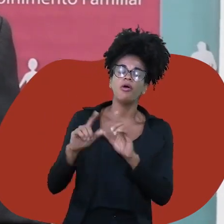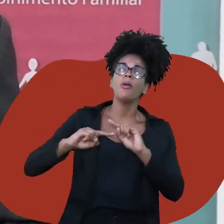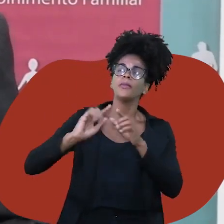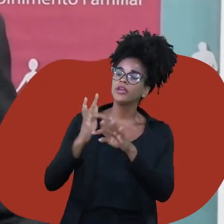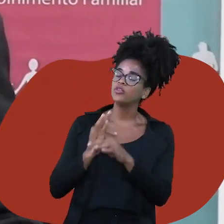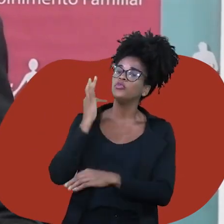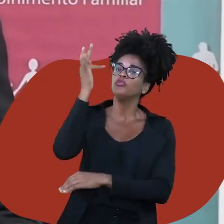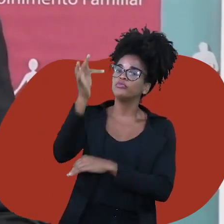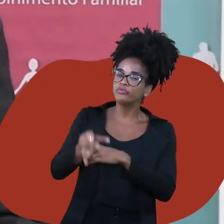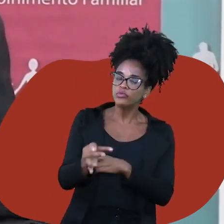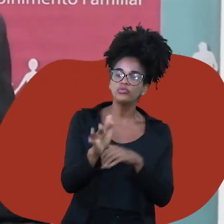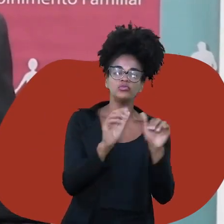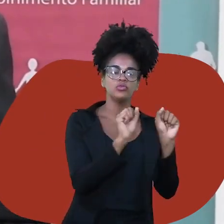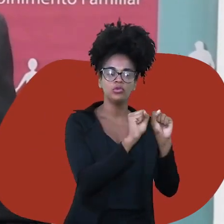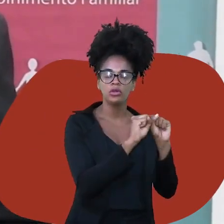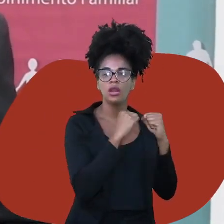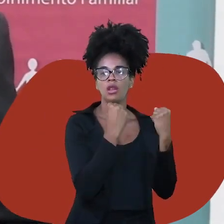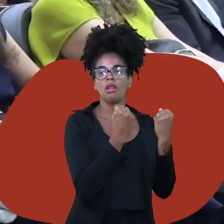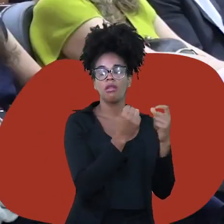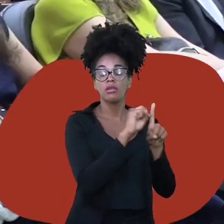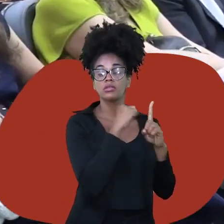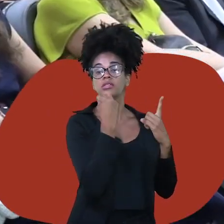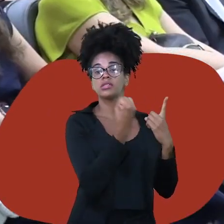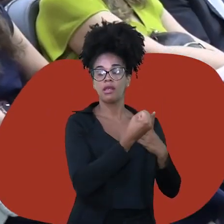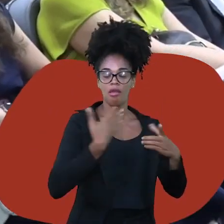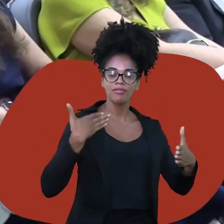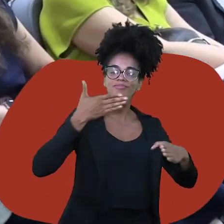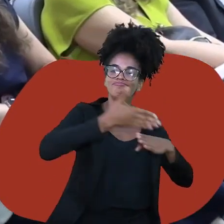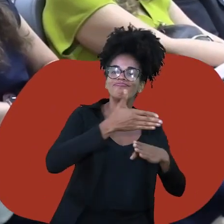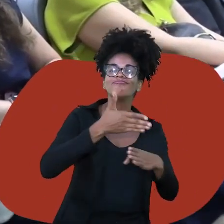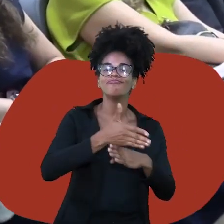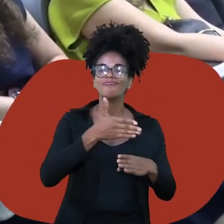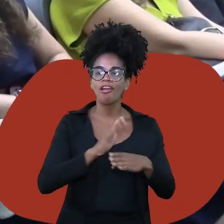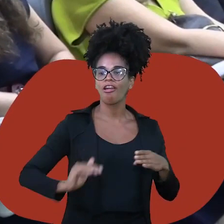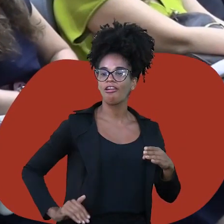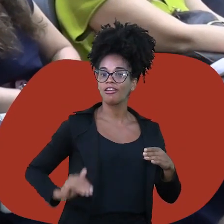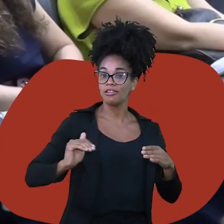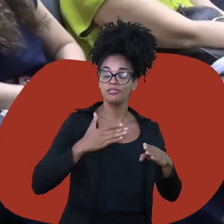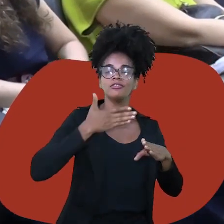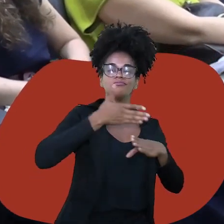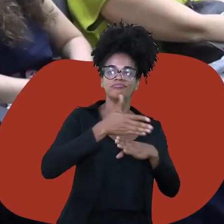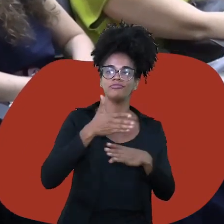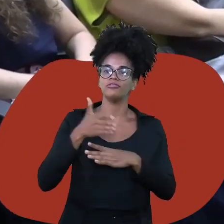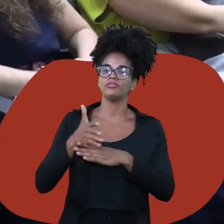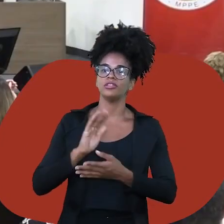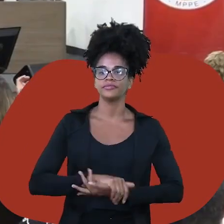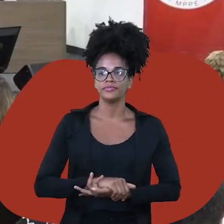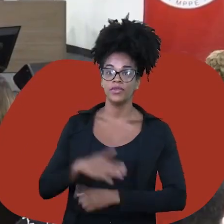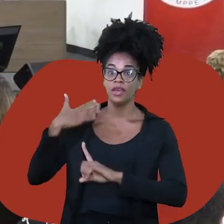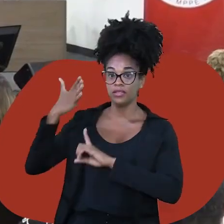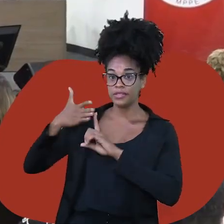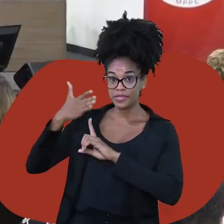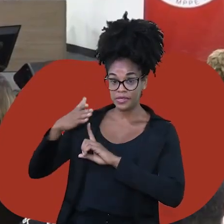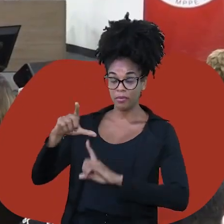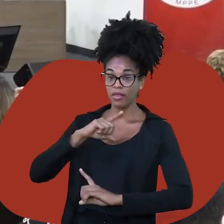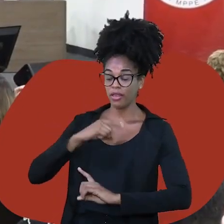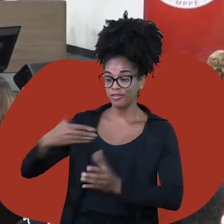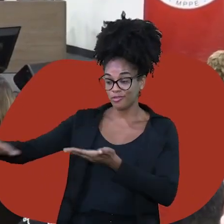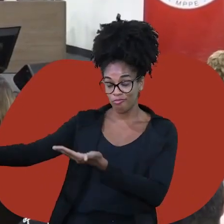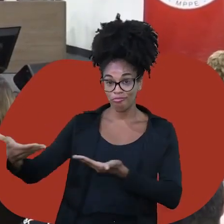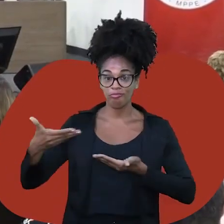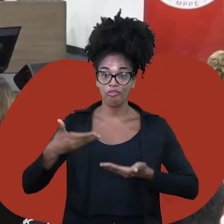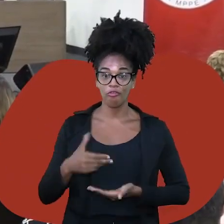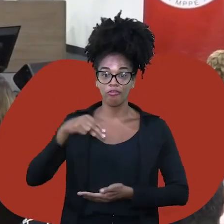pequeno período e em seguida fazer a reintegração familiar. O seminário também teve como convidada Neuza Ceruti, assistente social